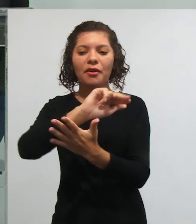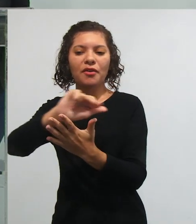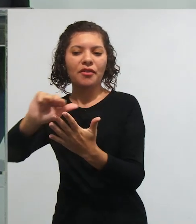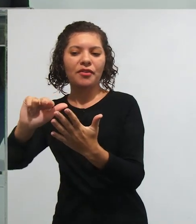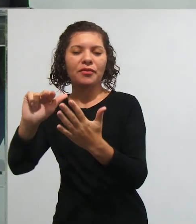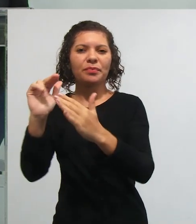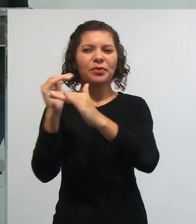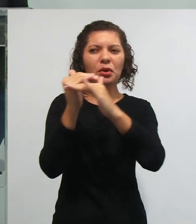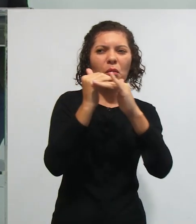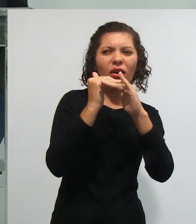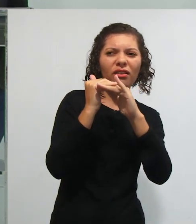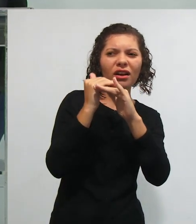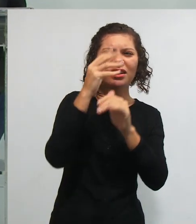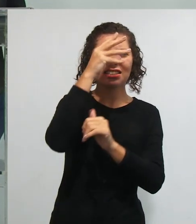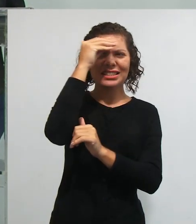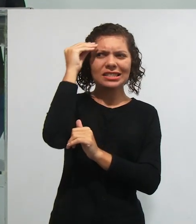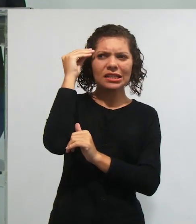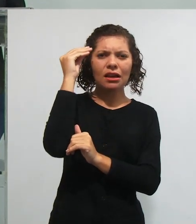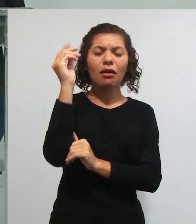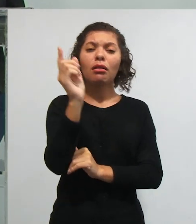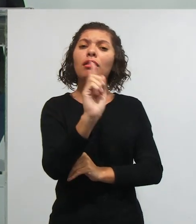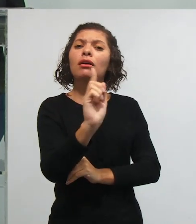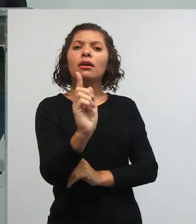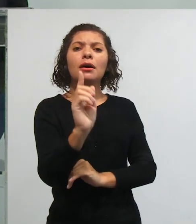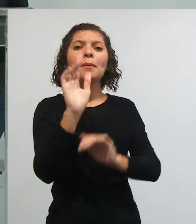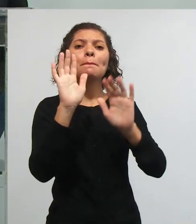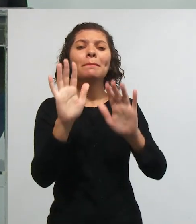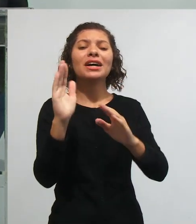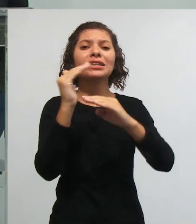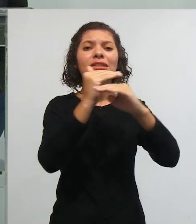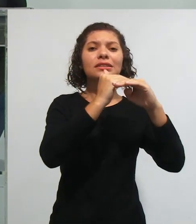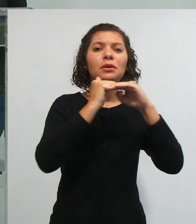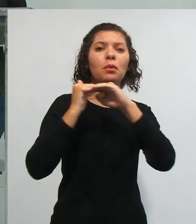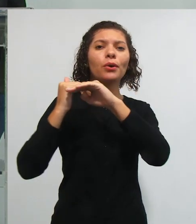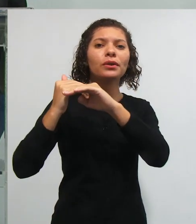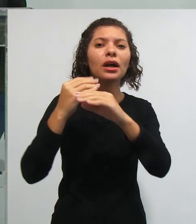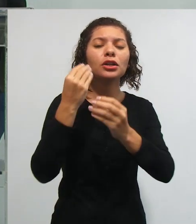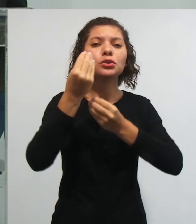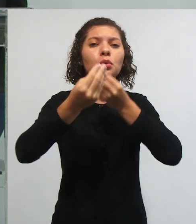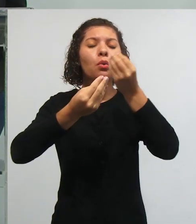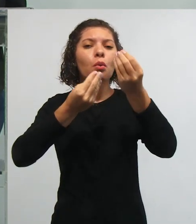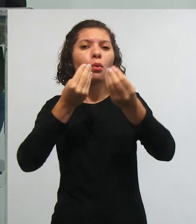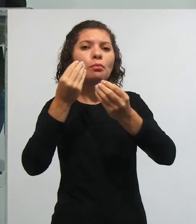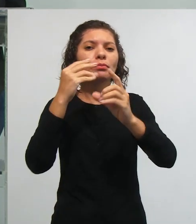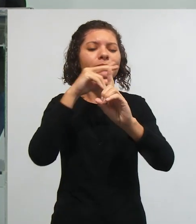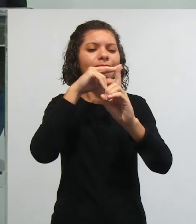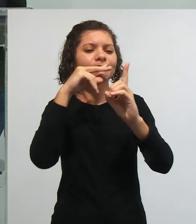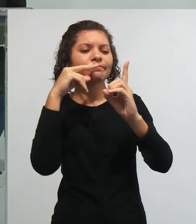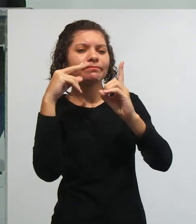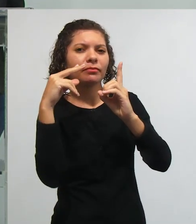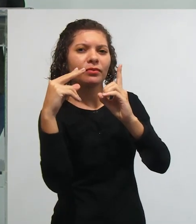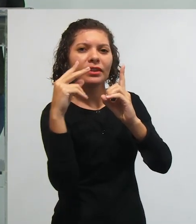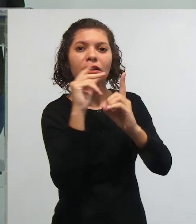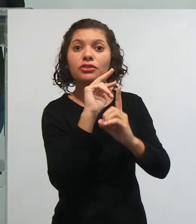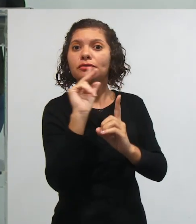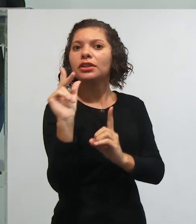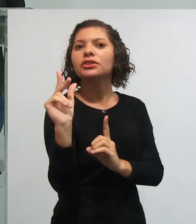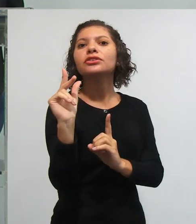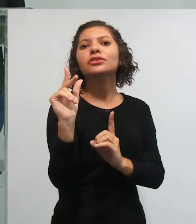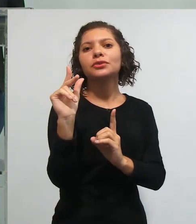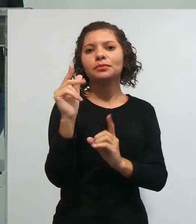igualdade não mas vamos trazer a igualdade de uma maneira crítica de uma em uma perspectiva